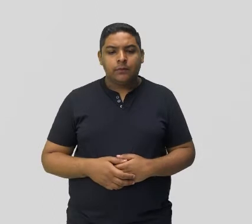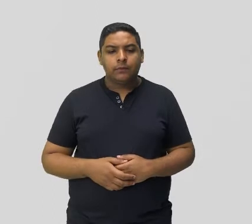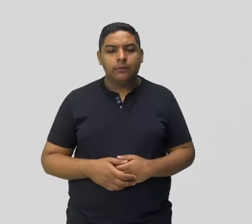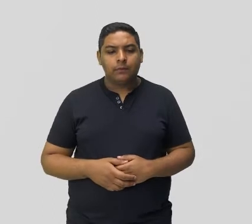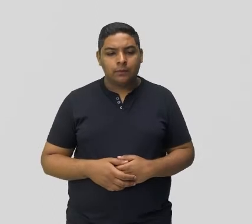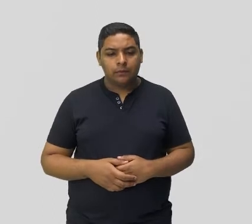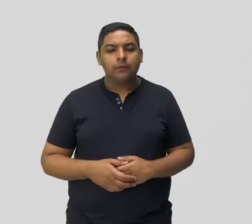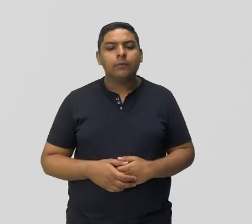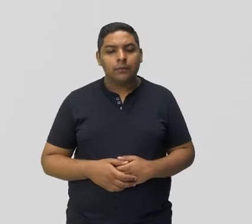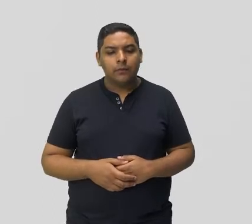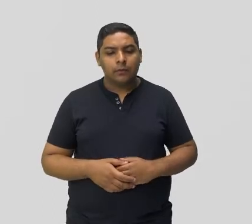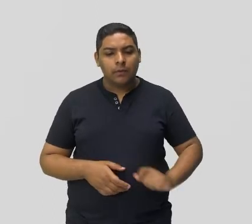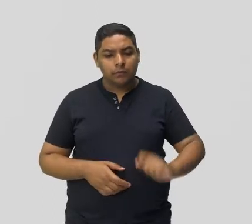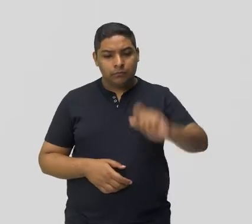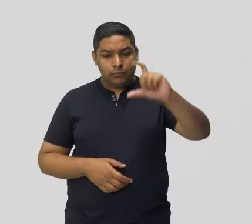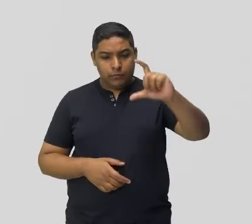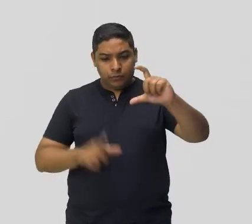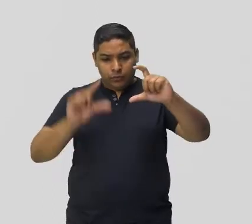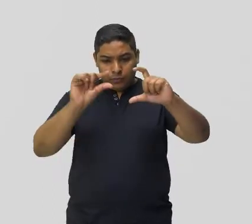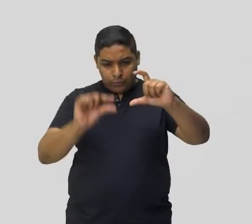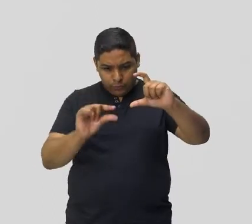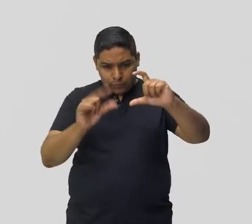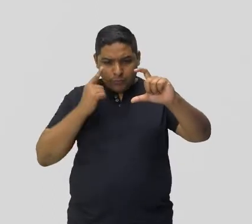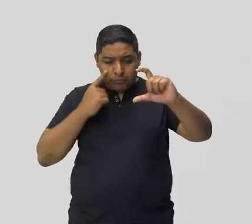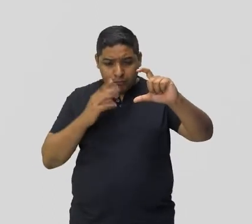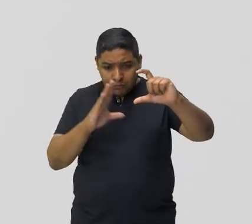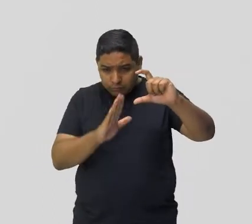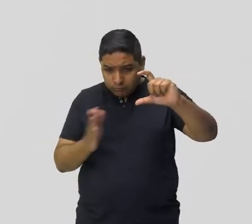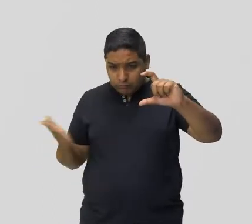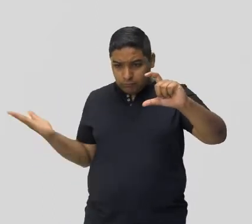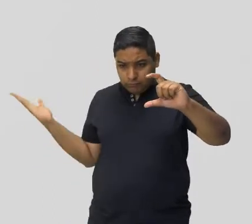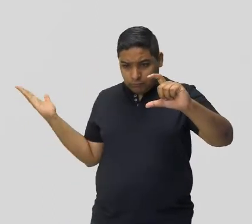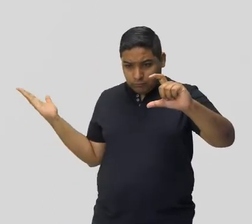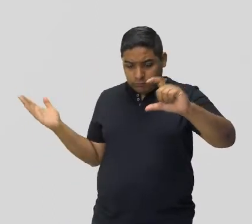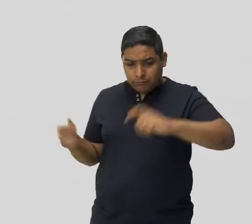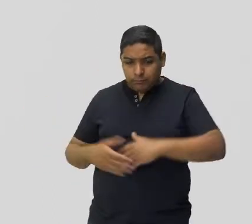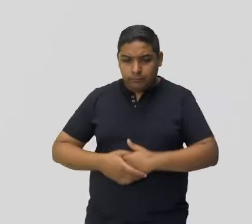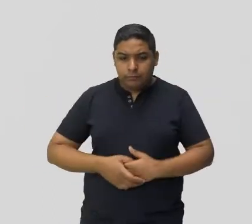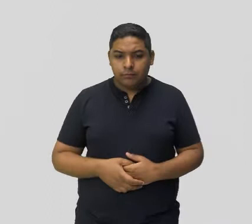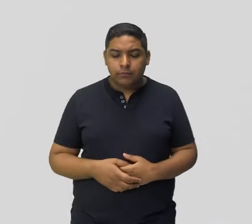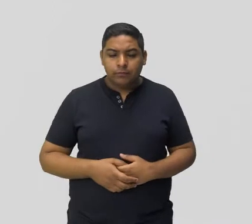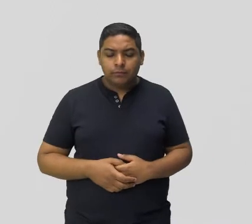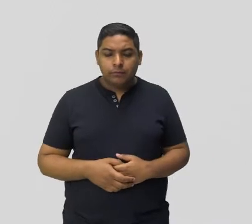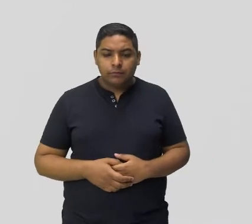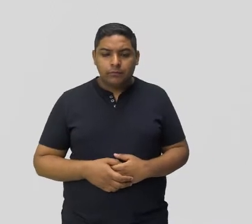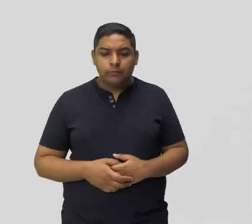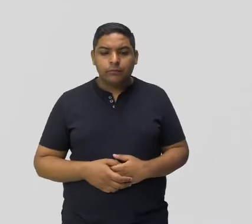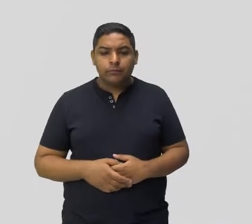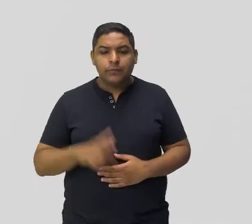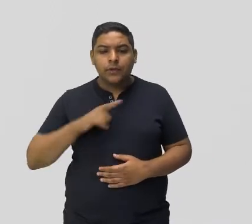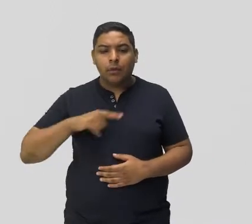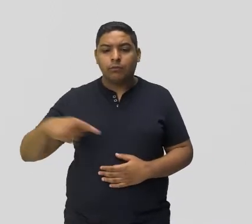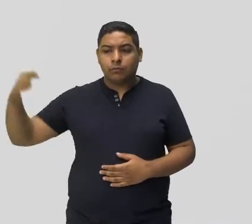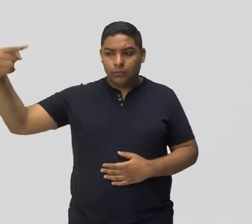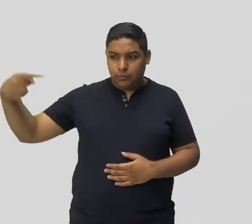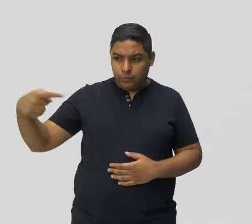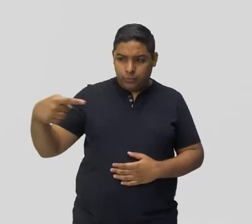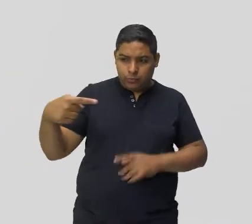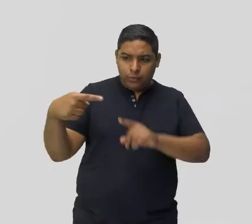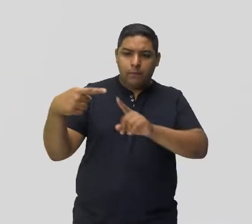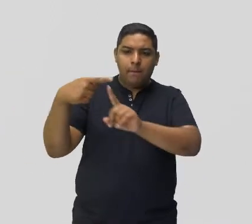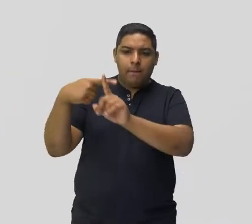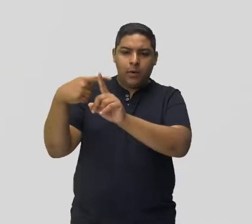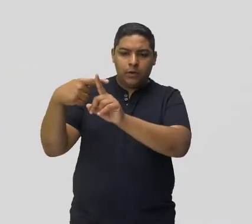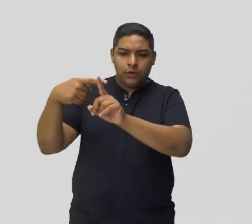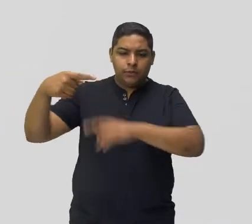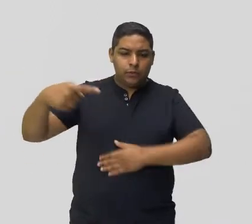e sai do circuito pelo polo negativo, beleza? Entra no circuito pelo polo positivo e sai do